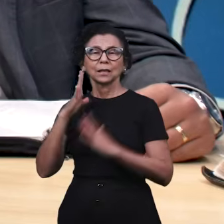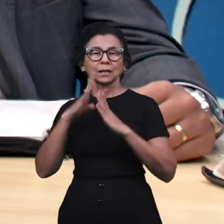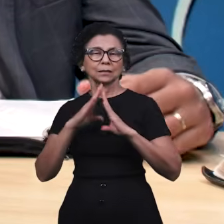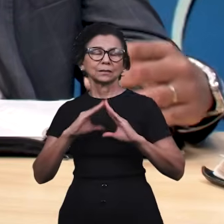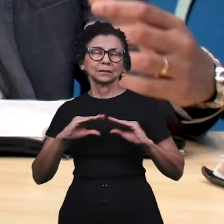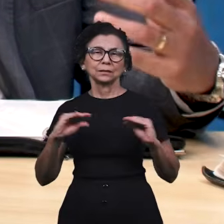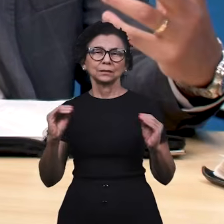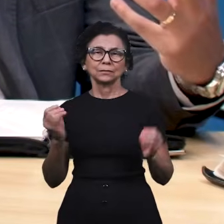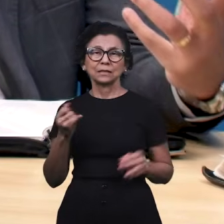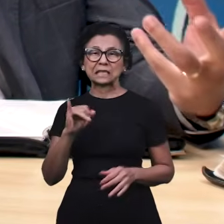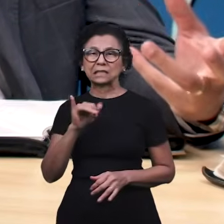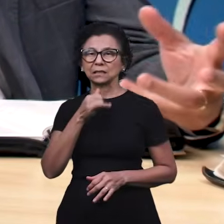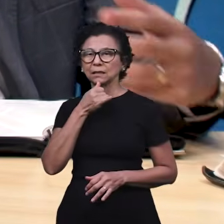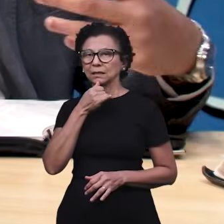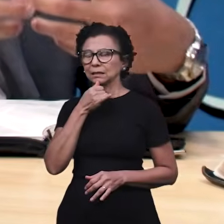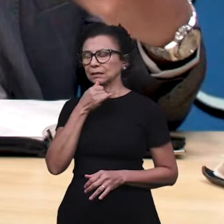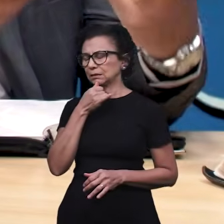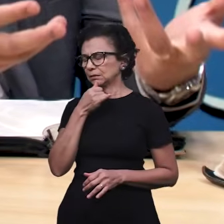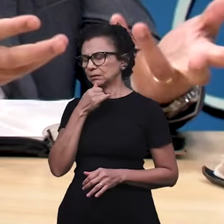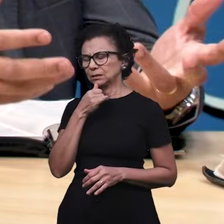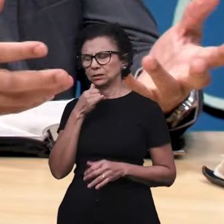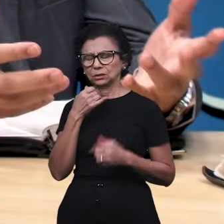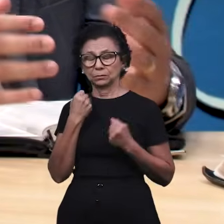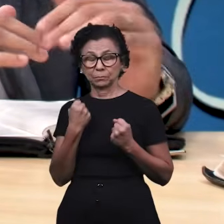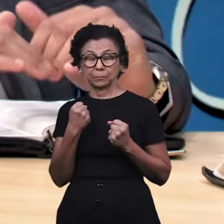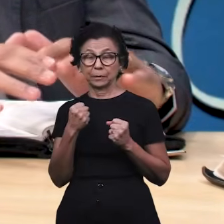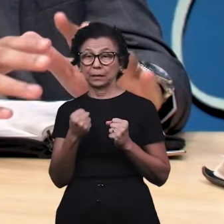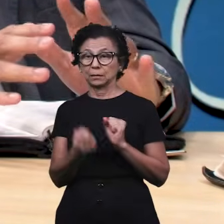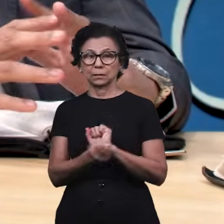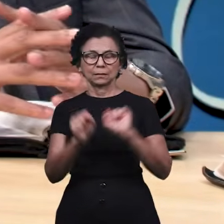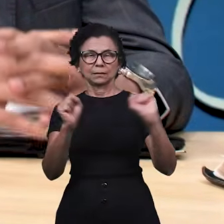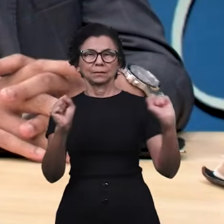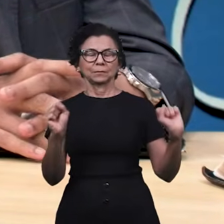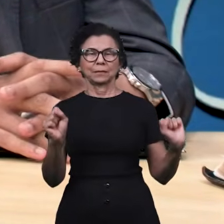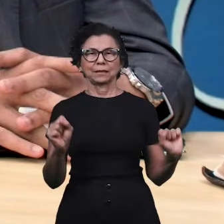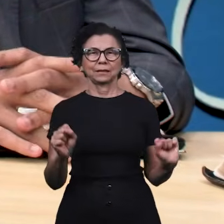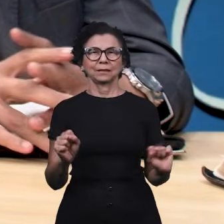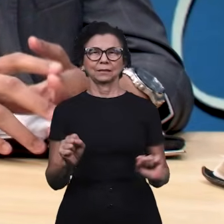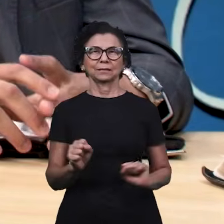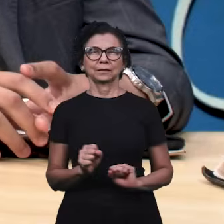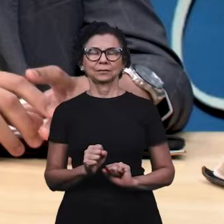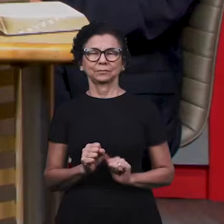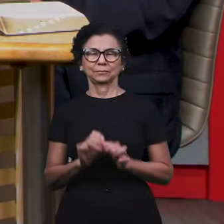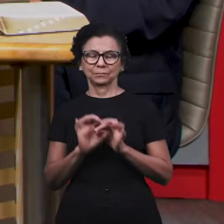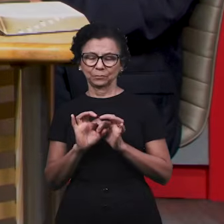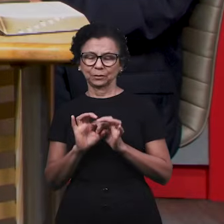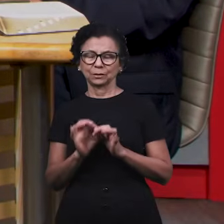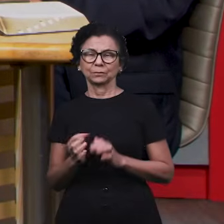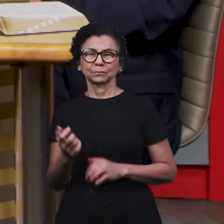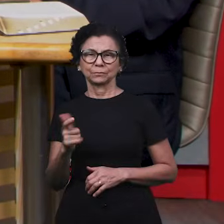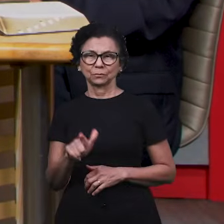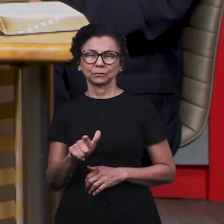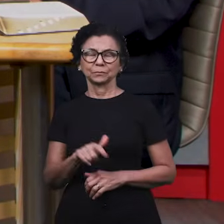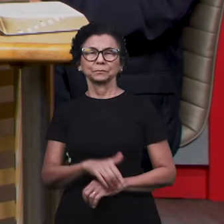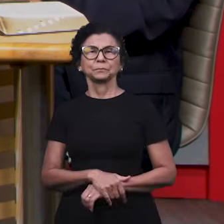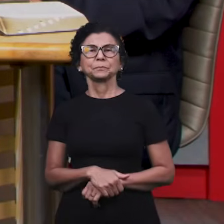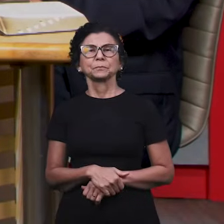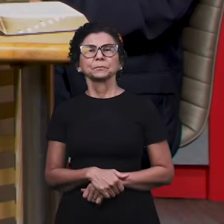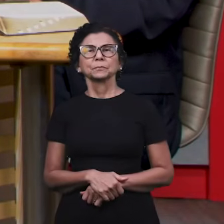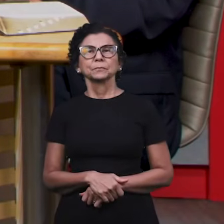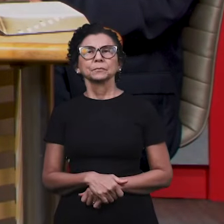aquela tristeza, aquela carga de lutas em um ambiente de comunhão. Exatamente. Mas